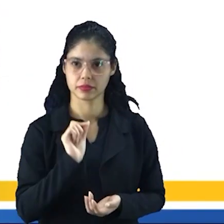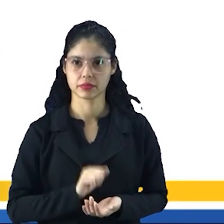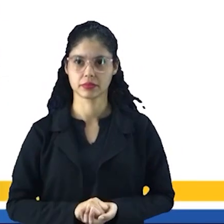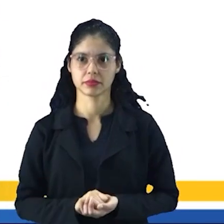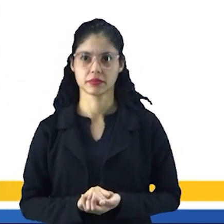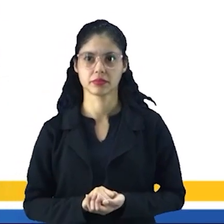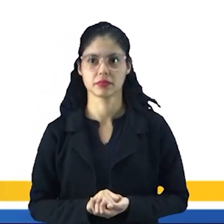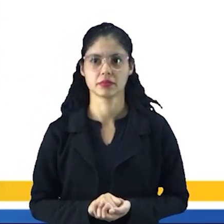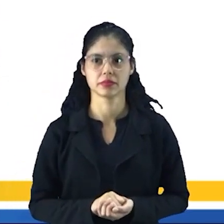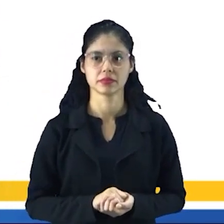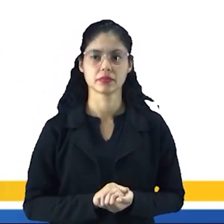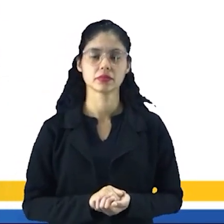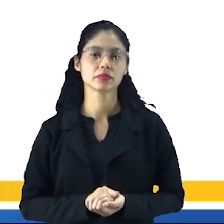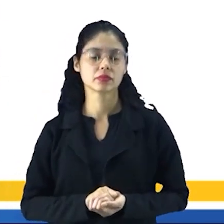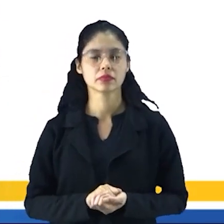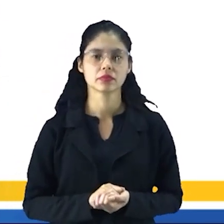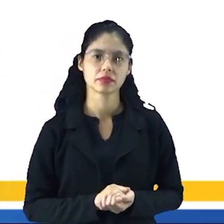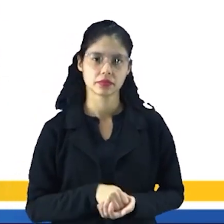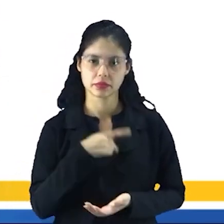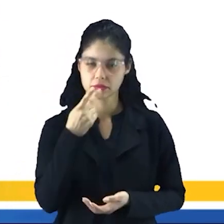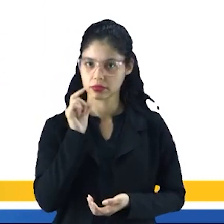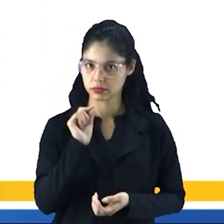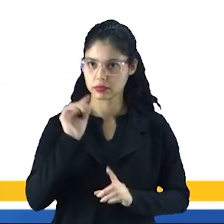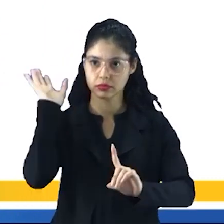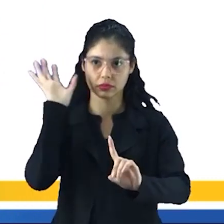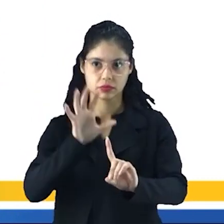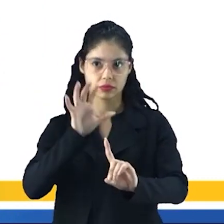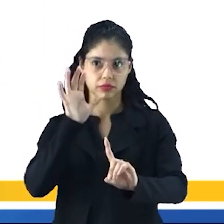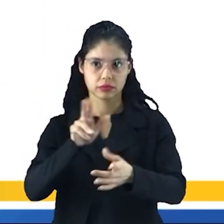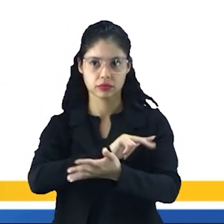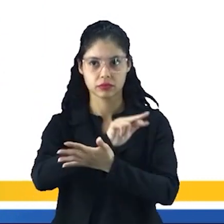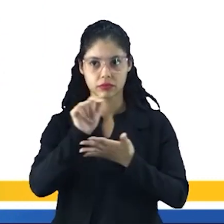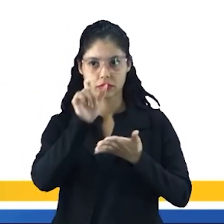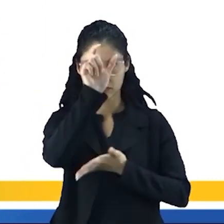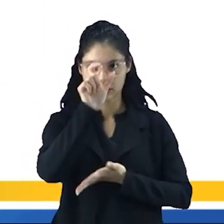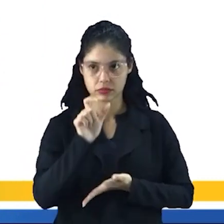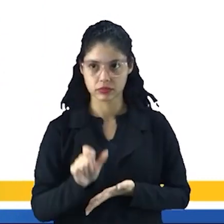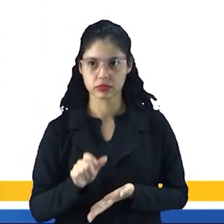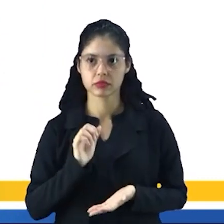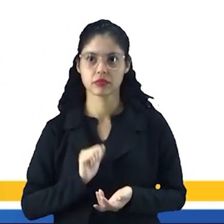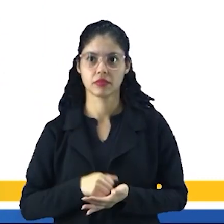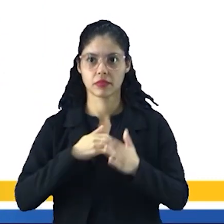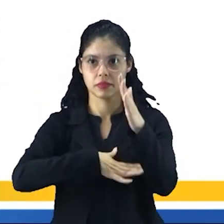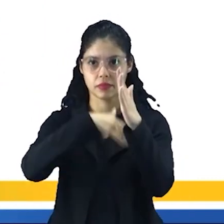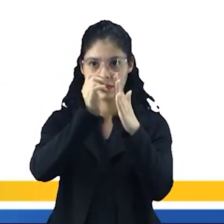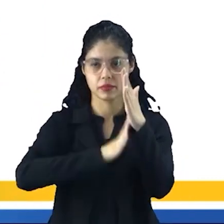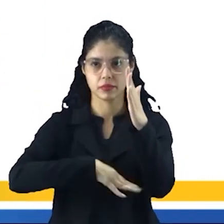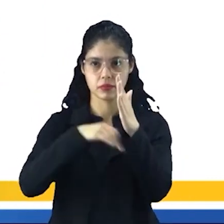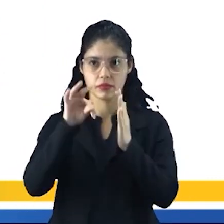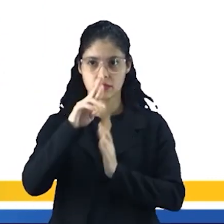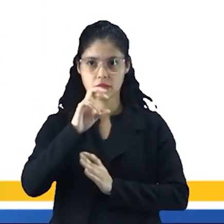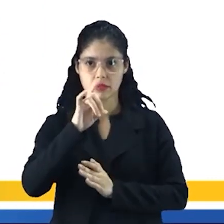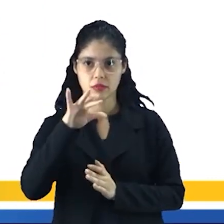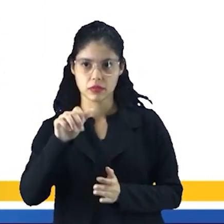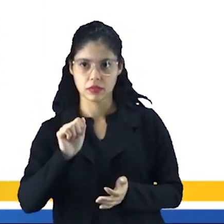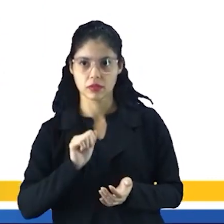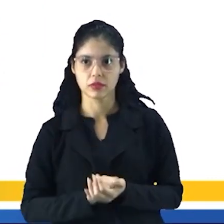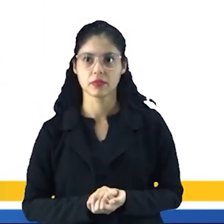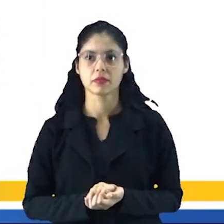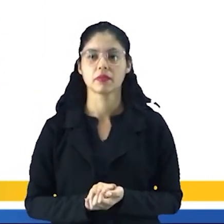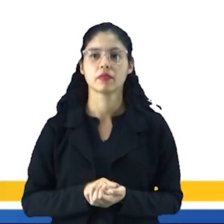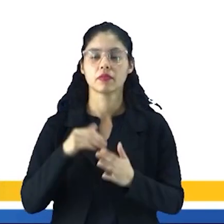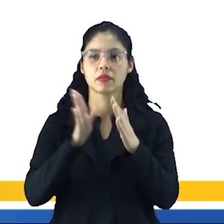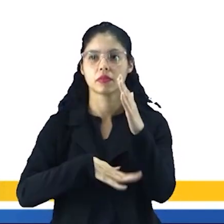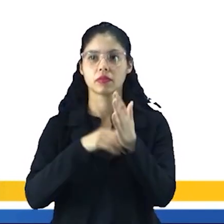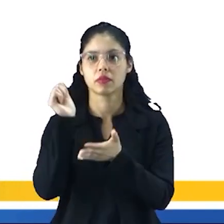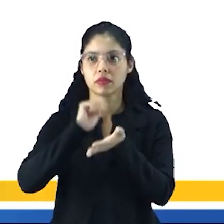sobre o surrealismo no Brasil. Eu vou dizer que ele influenciou diversos artistas, entre eles a pintora Tarsila do